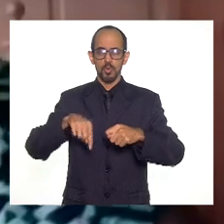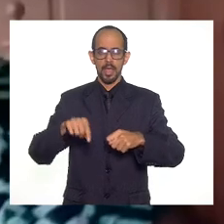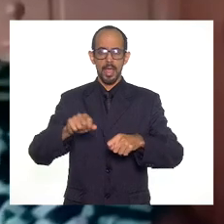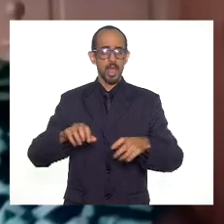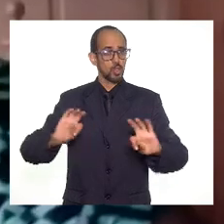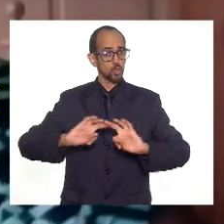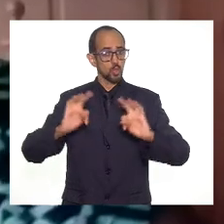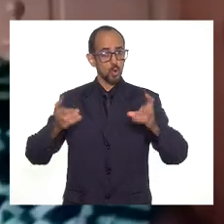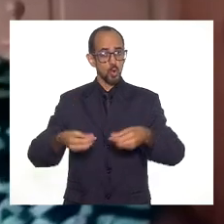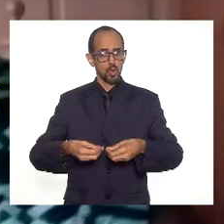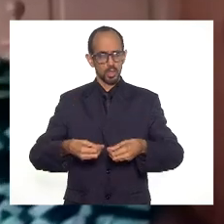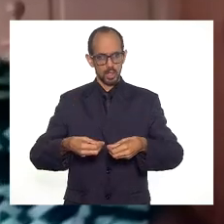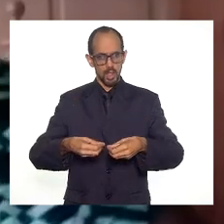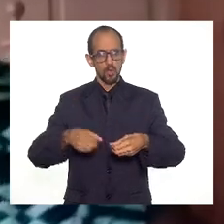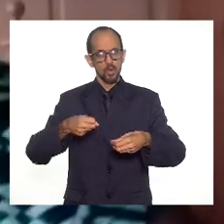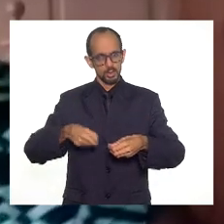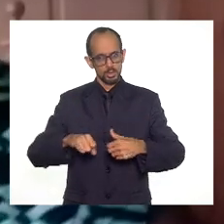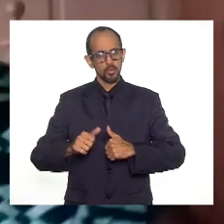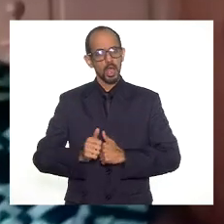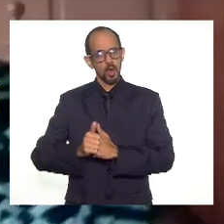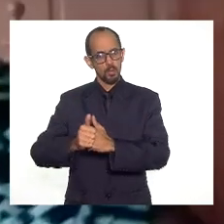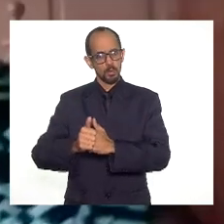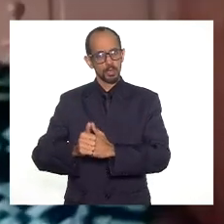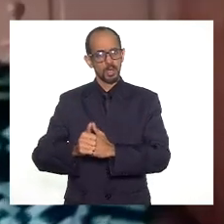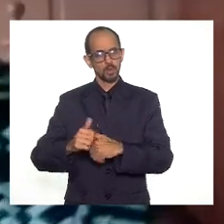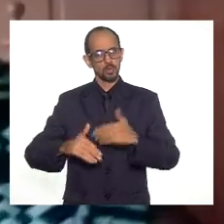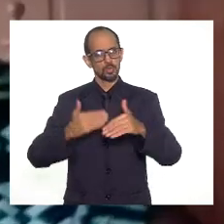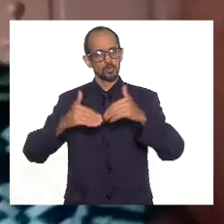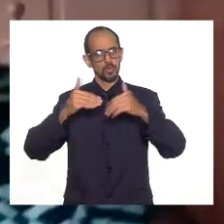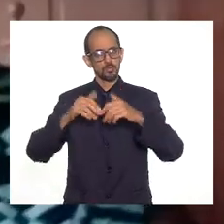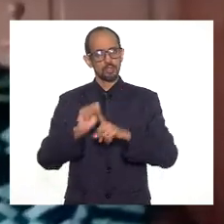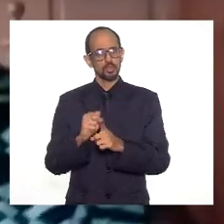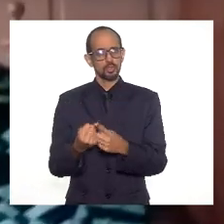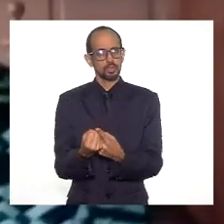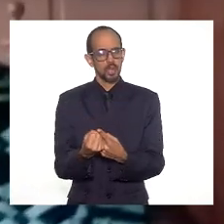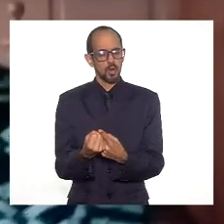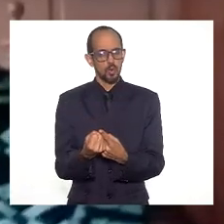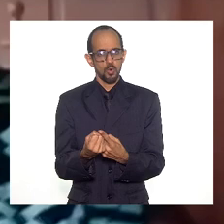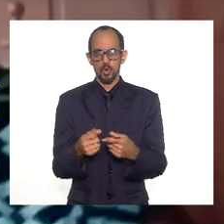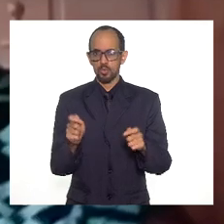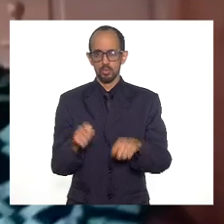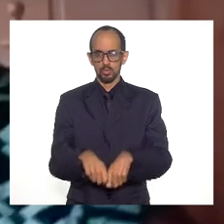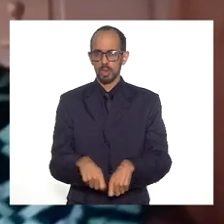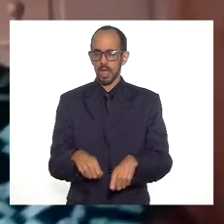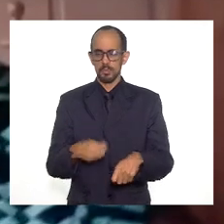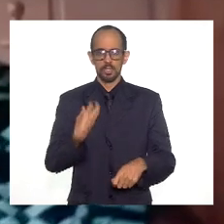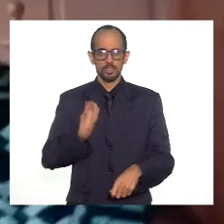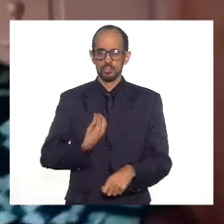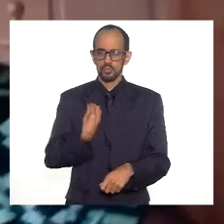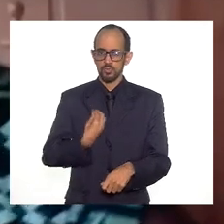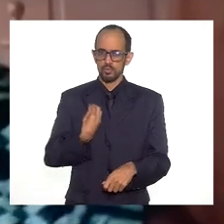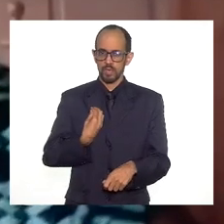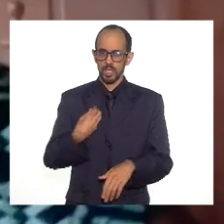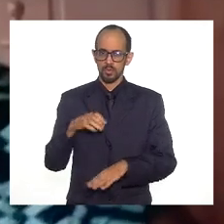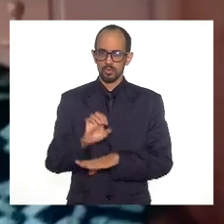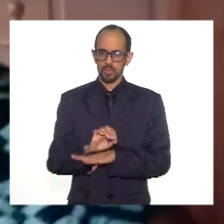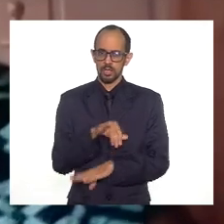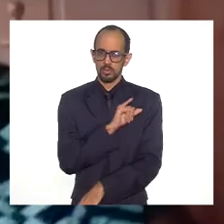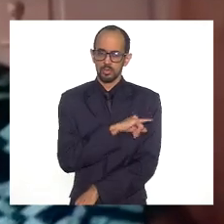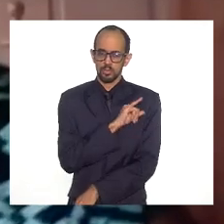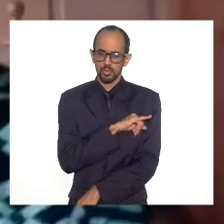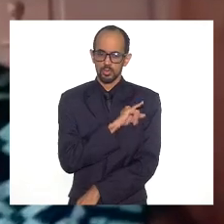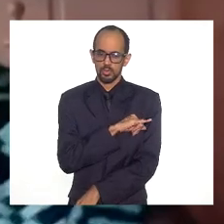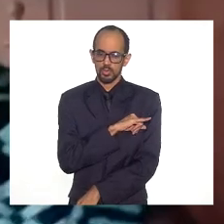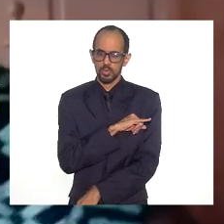é acompanhado pelo desenvolvimento social. A gente não pode mais conviver no Estado do Rio de Janeiro com um processo de